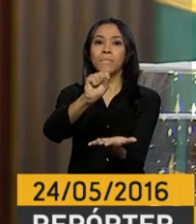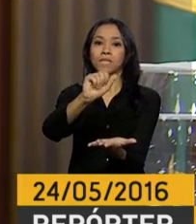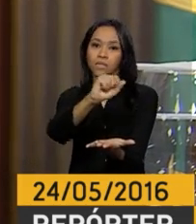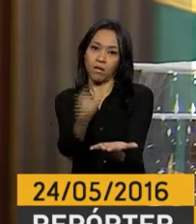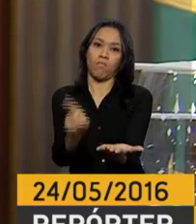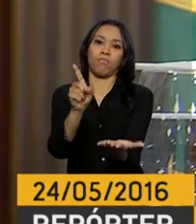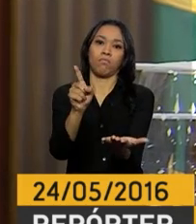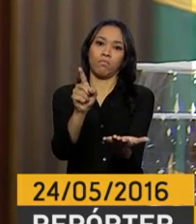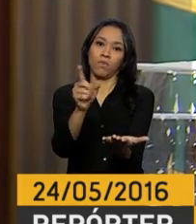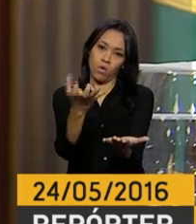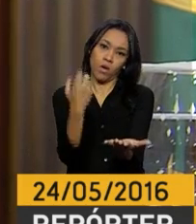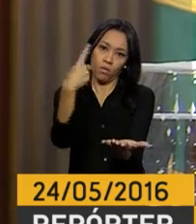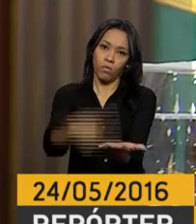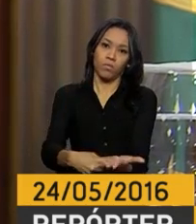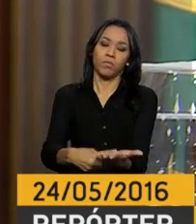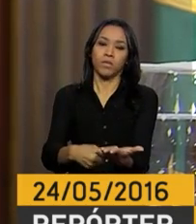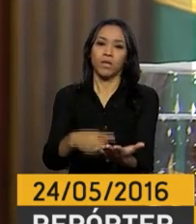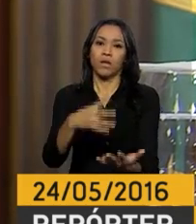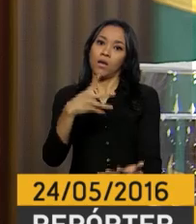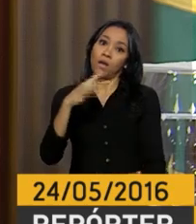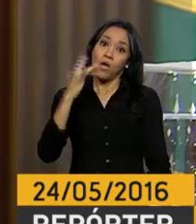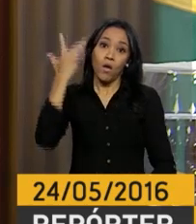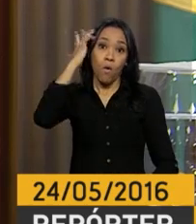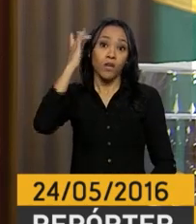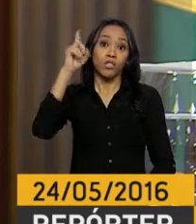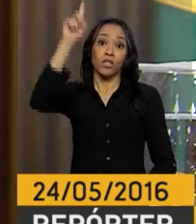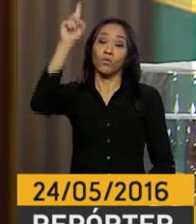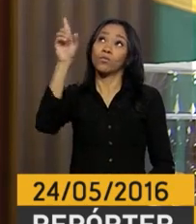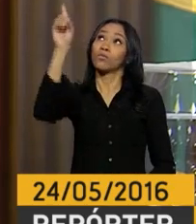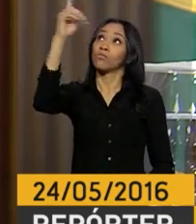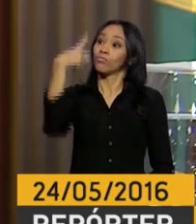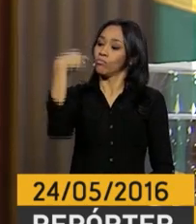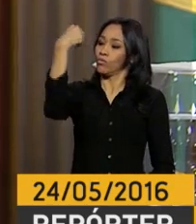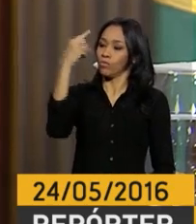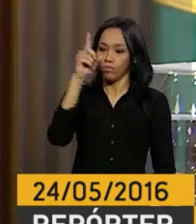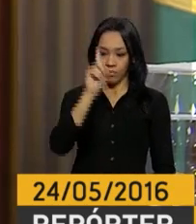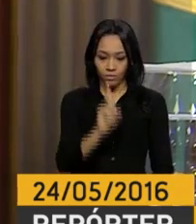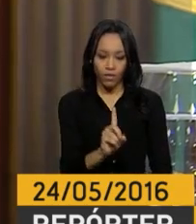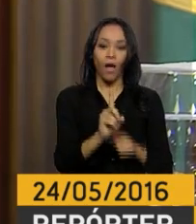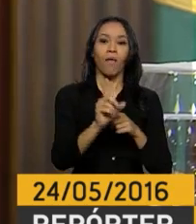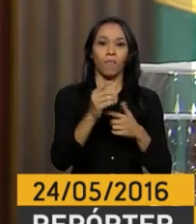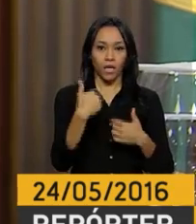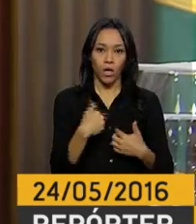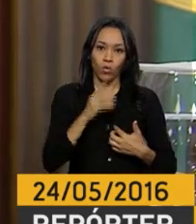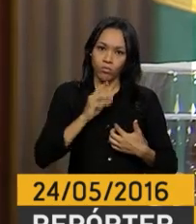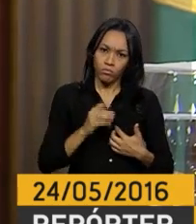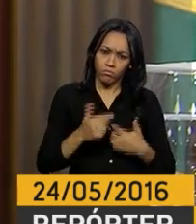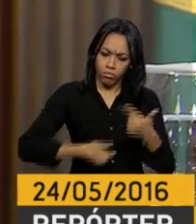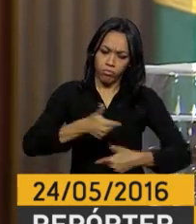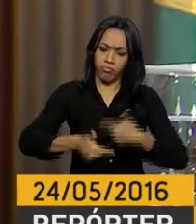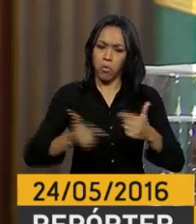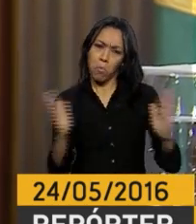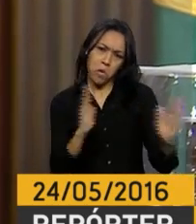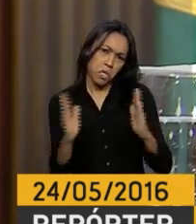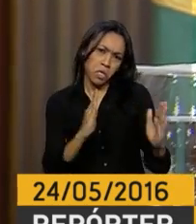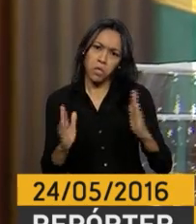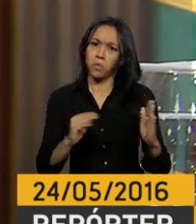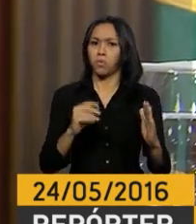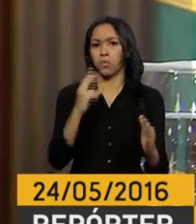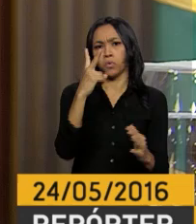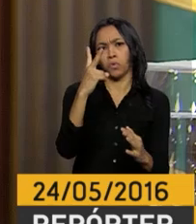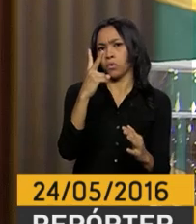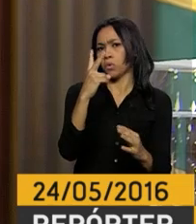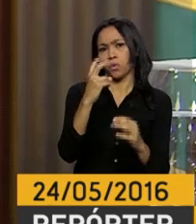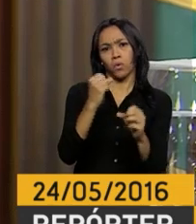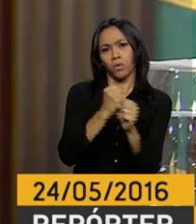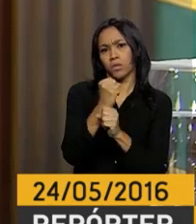me permitem, acho que Deus colocou na minha frente para que eu cumpra essa missão, ou agora, num breve período, em 2 anos e meio, não